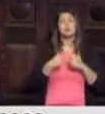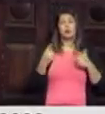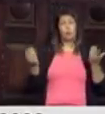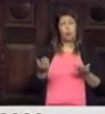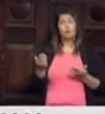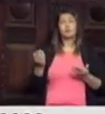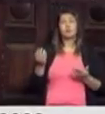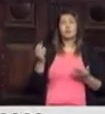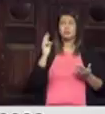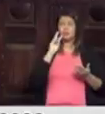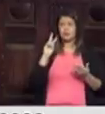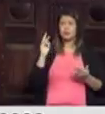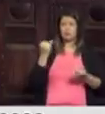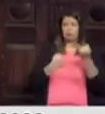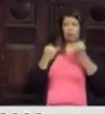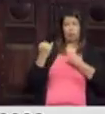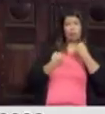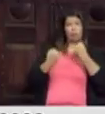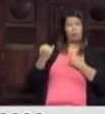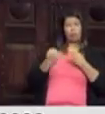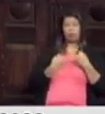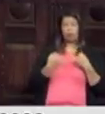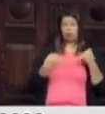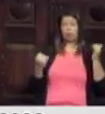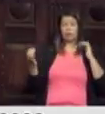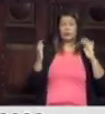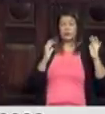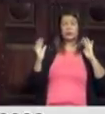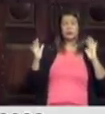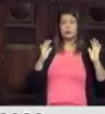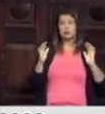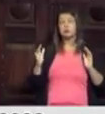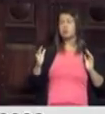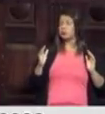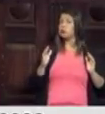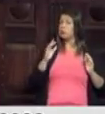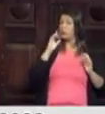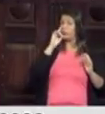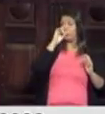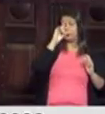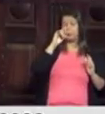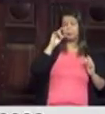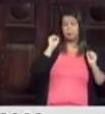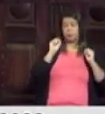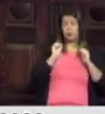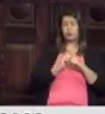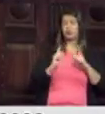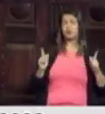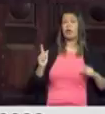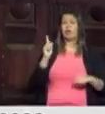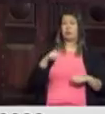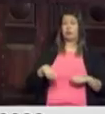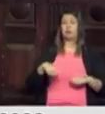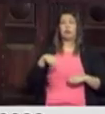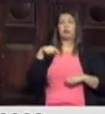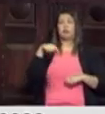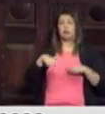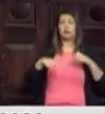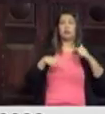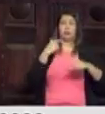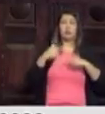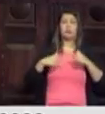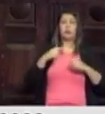maneira truncadas levam grande apreensão ao funcionalismo público municipal da cidade do Rio de Janeiro. Eu quero